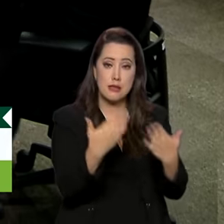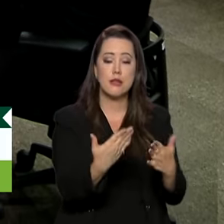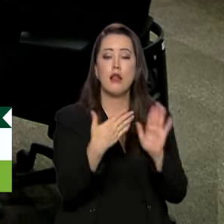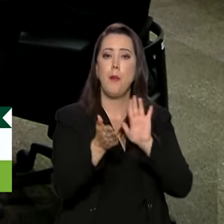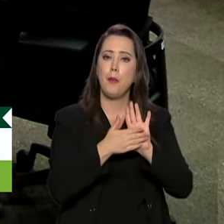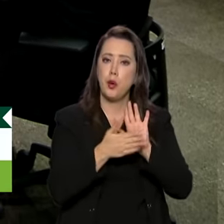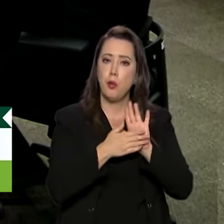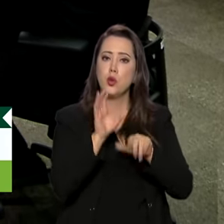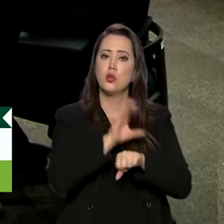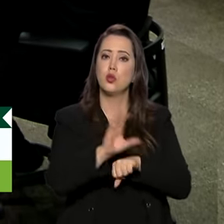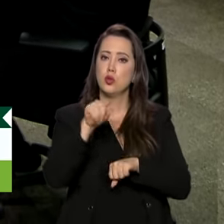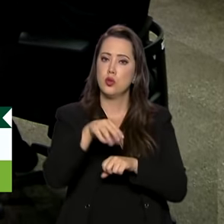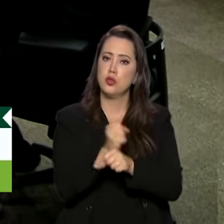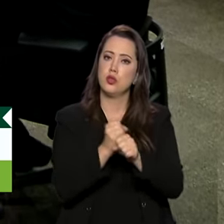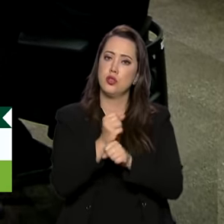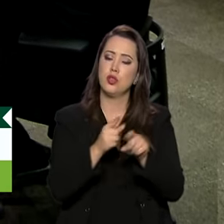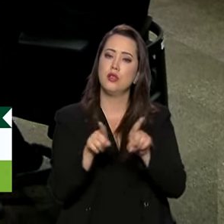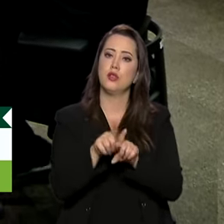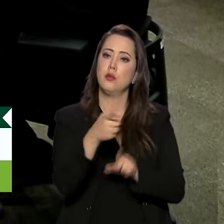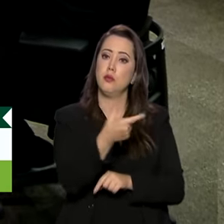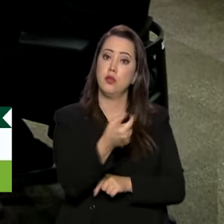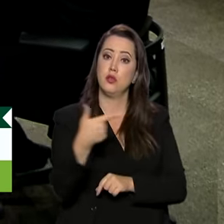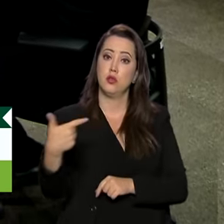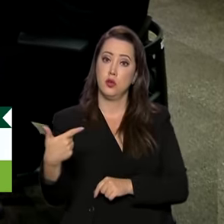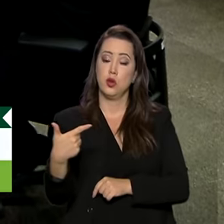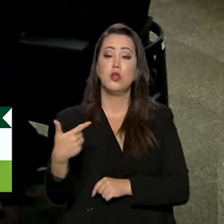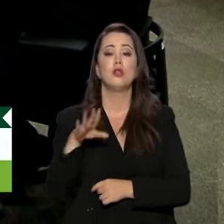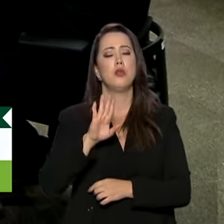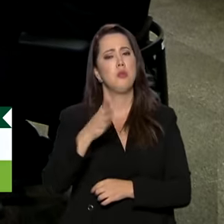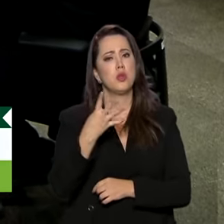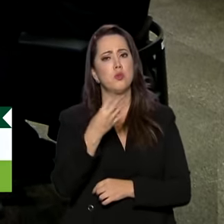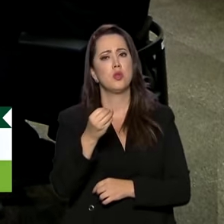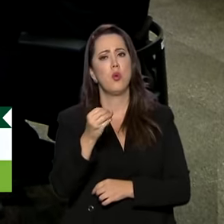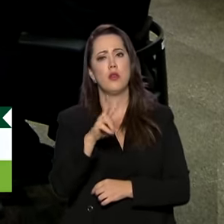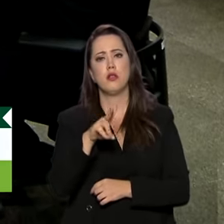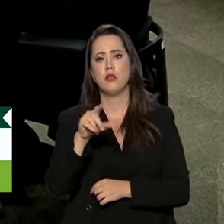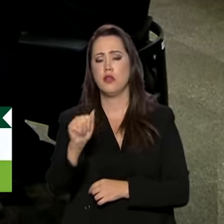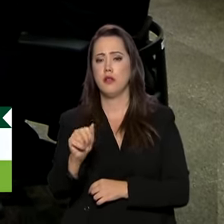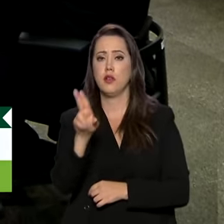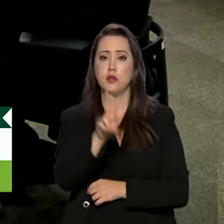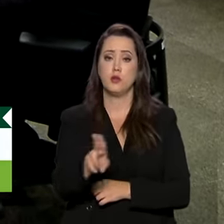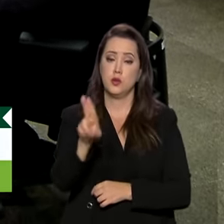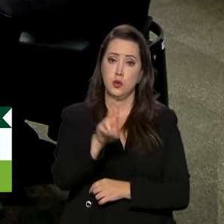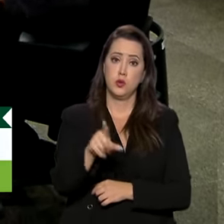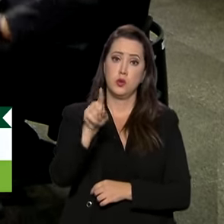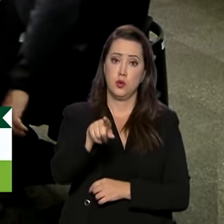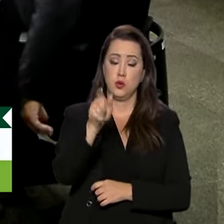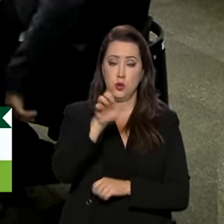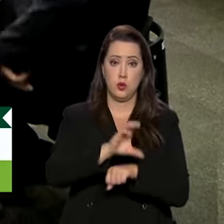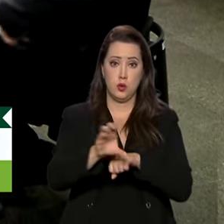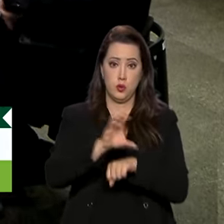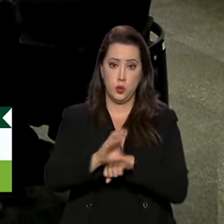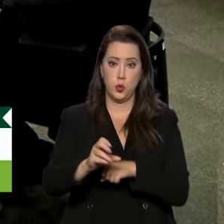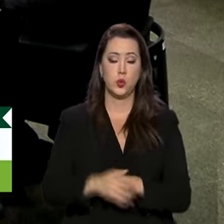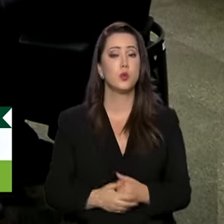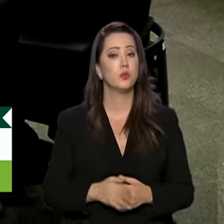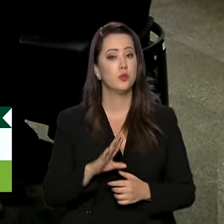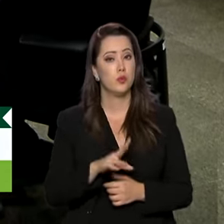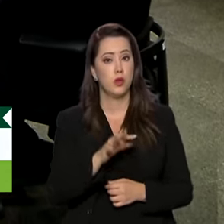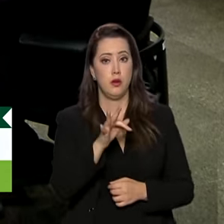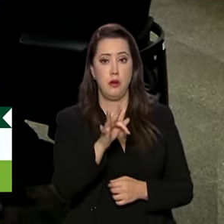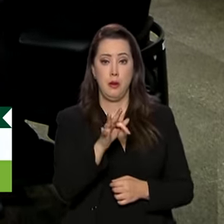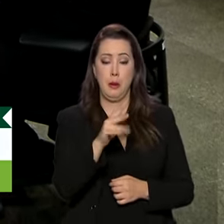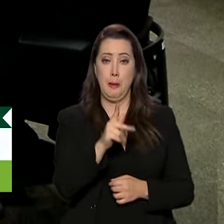cursos para este ano e2022 pelo menos 40 vagas deve os estados por curso o